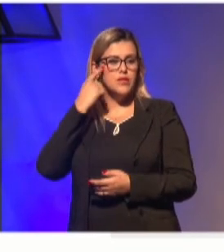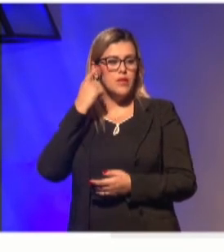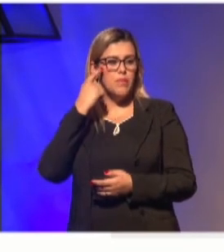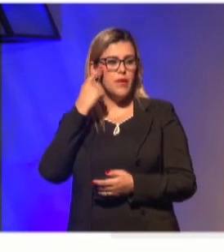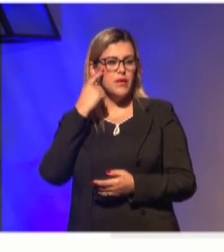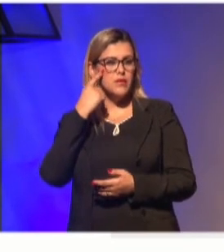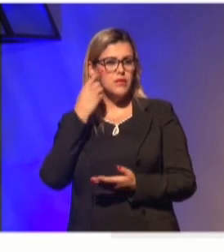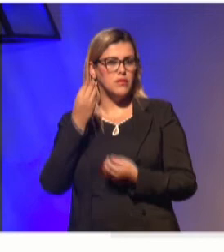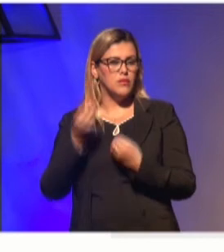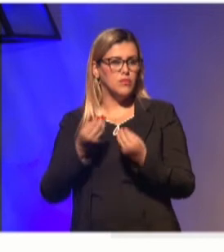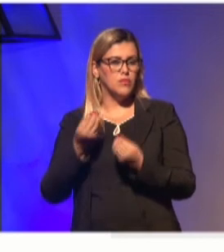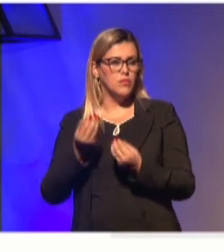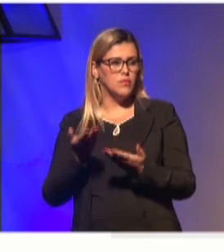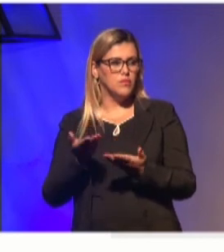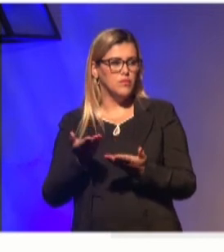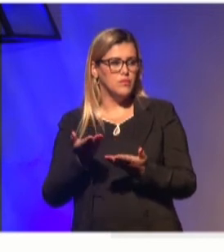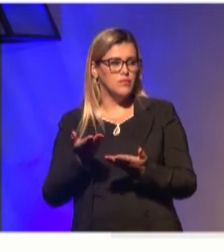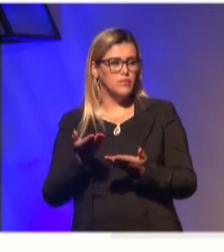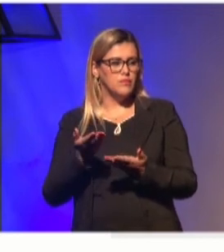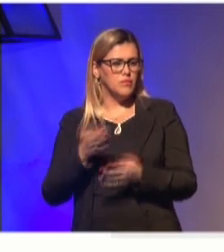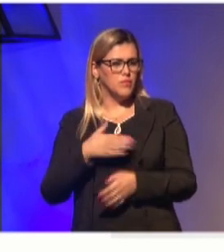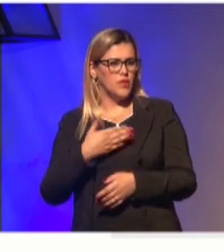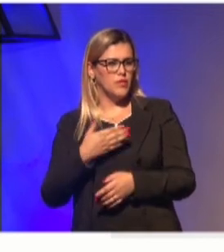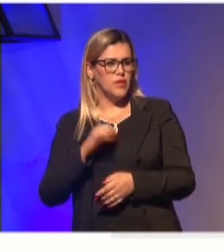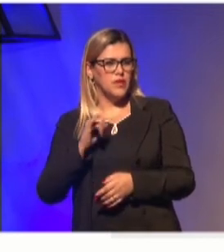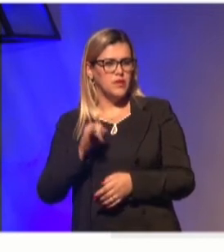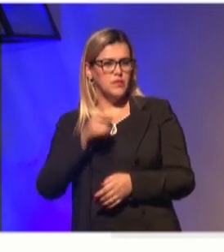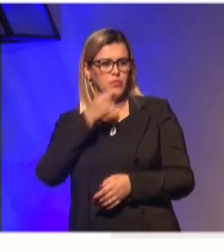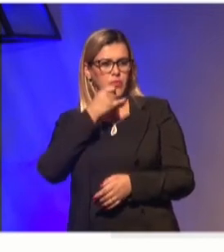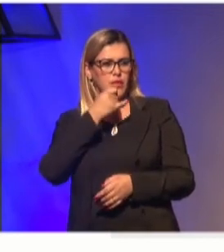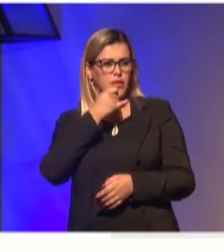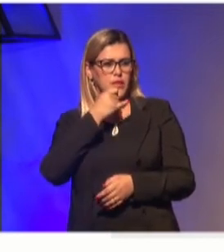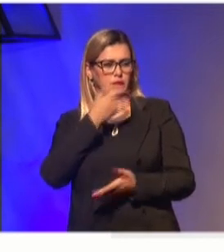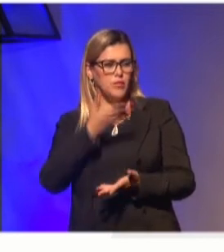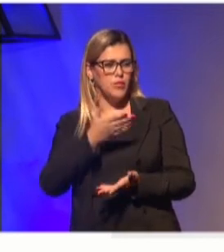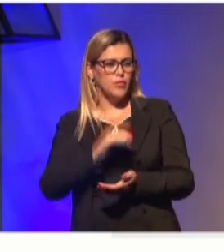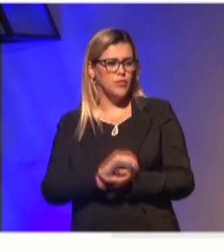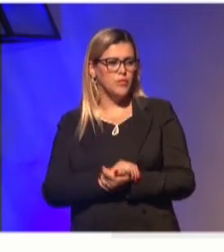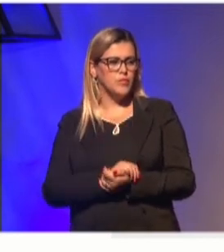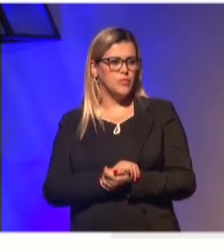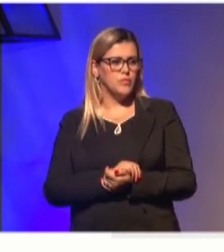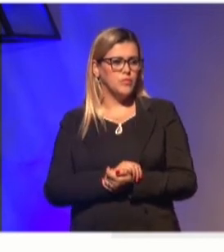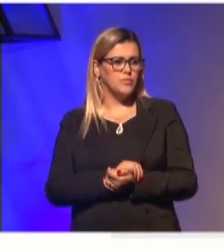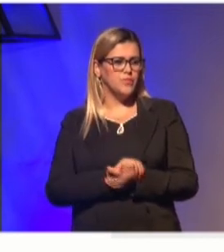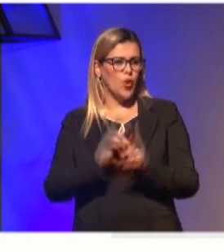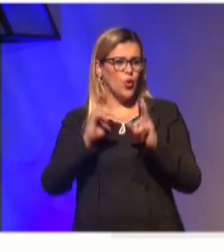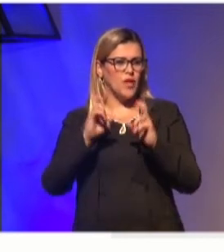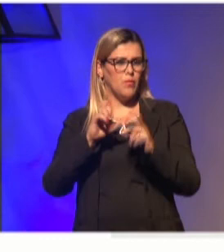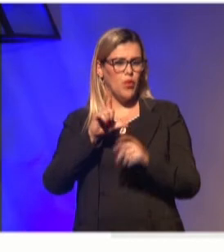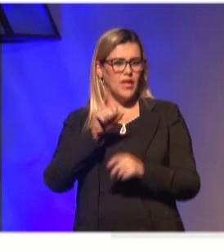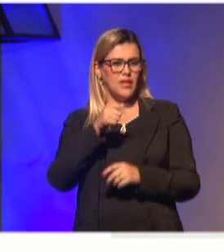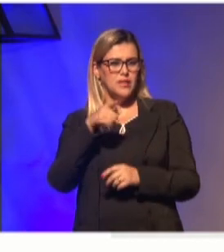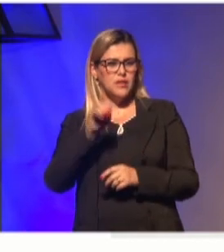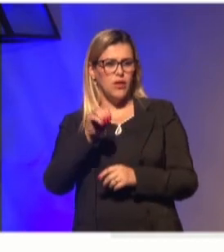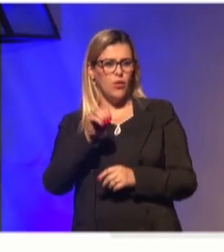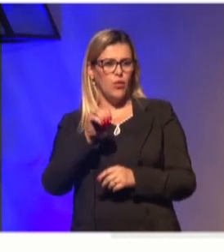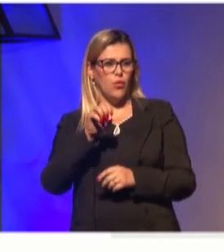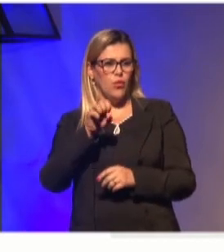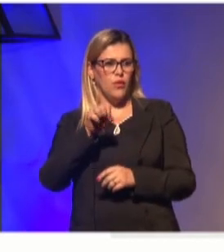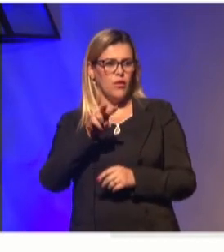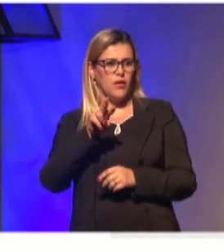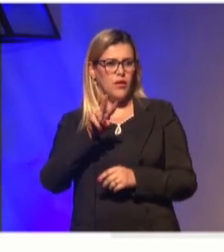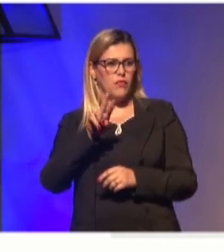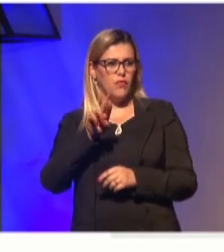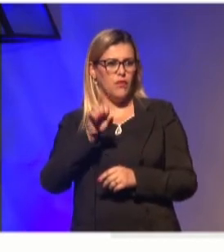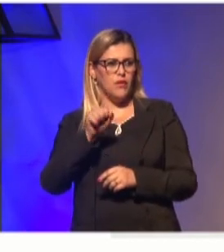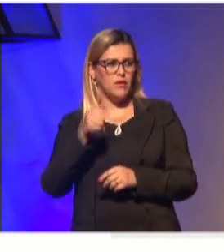clínica? Hora do espanto. Então, se a gente joga lá na Pedro o termo lesão nervosa, a gente